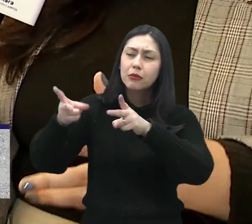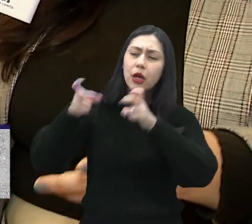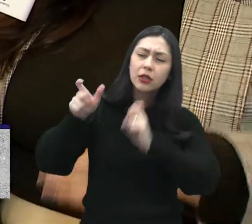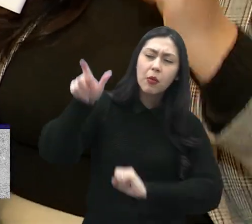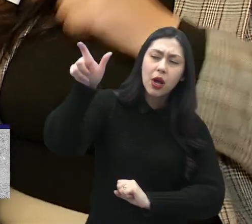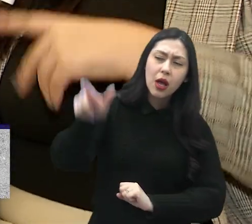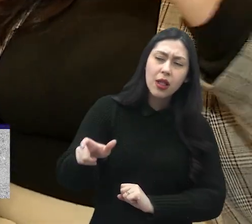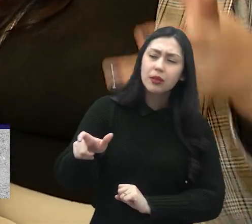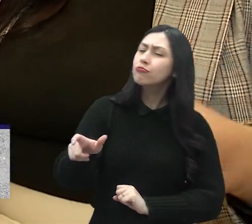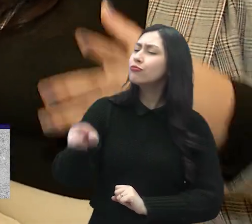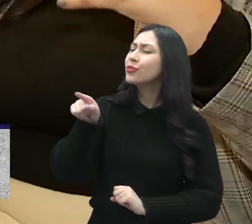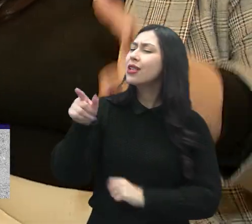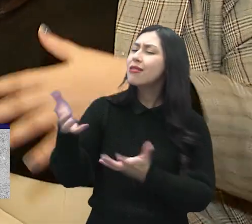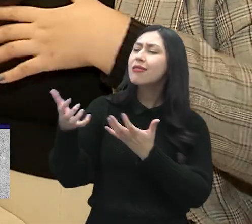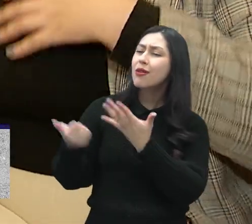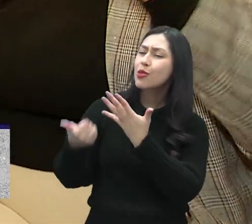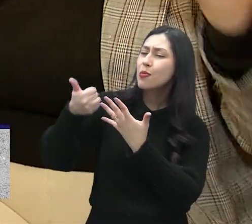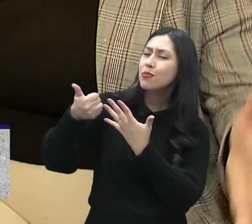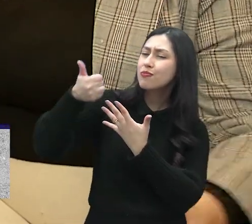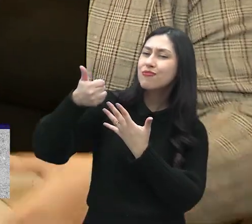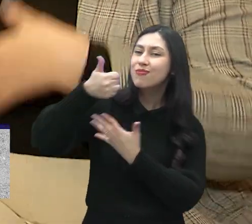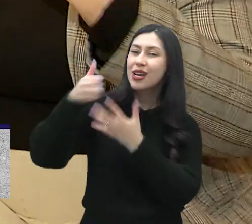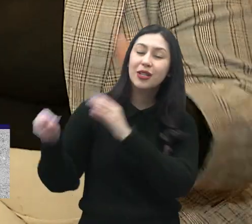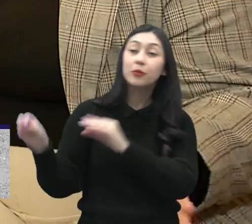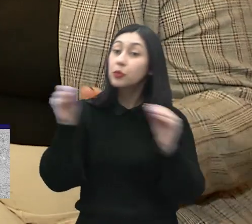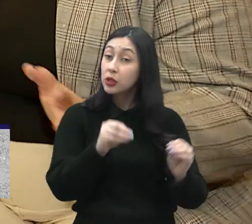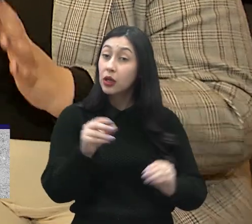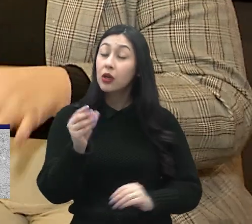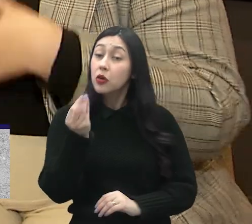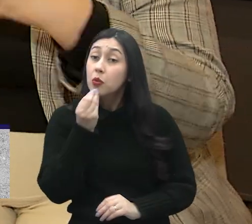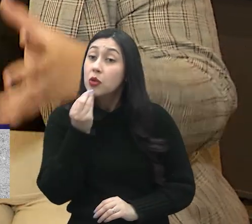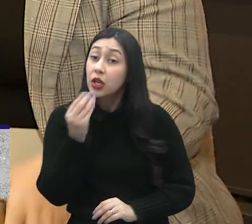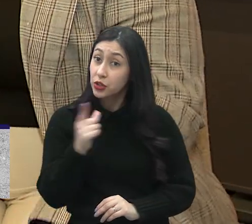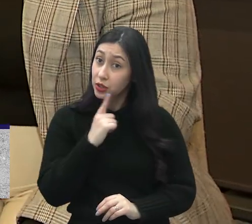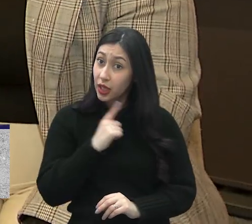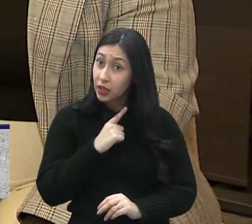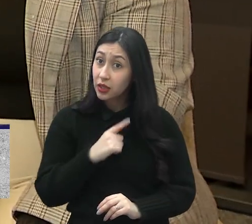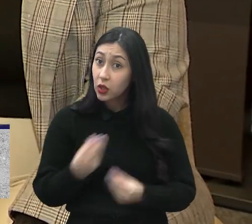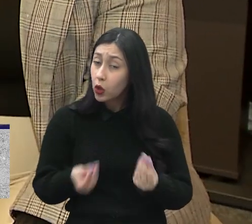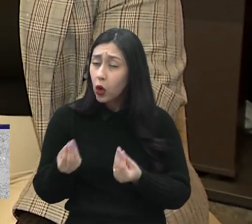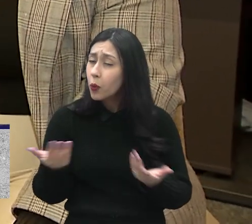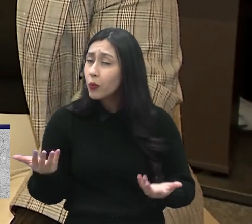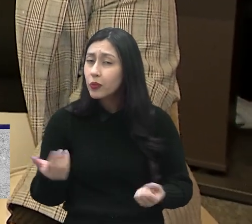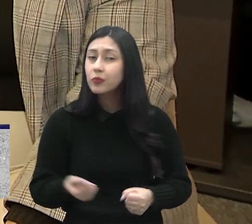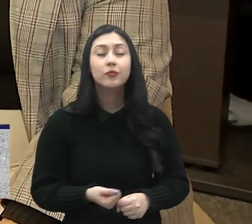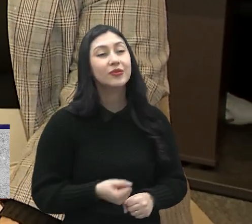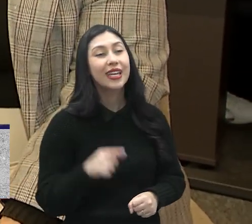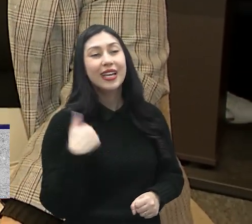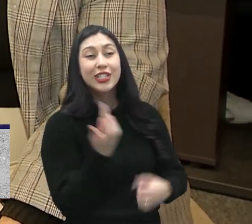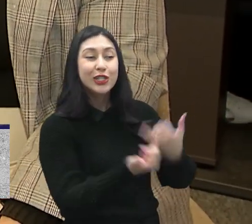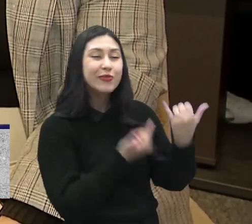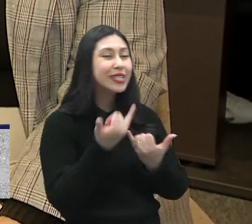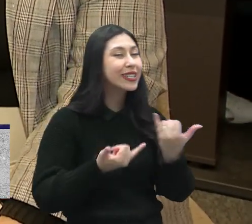para os funcionários que, querem mudar de repente ali para uma outra área? Vocês dão oportunidade para todo mundo? Como que funciona? A gente costuma